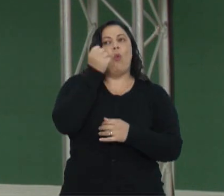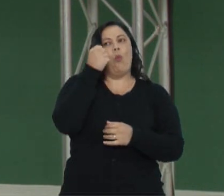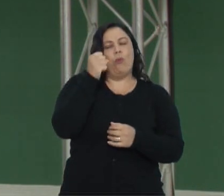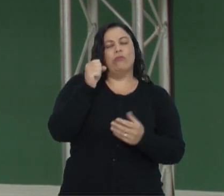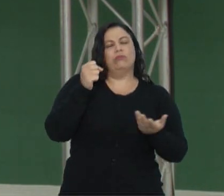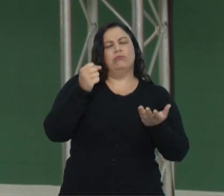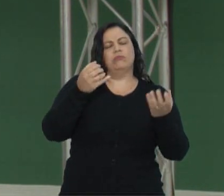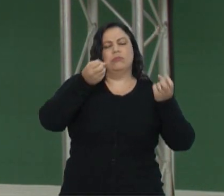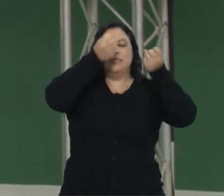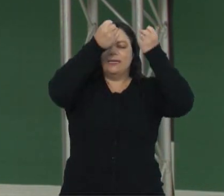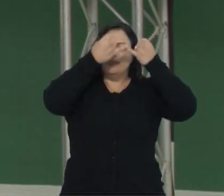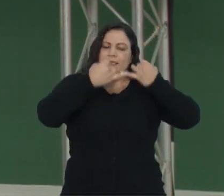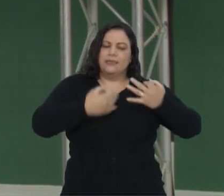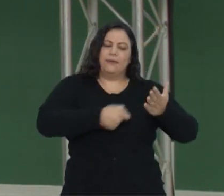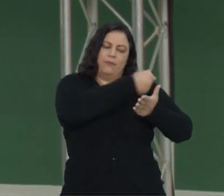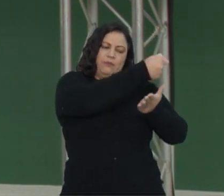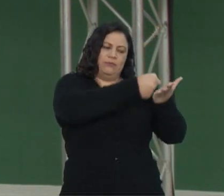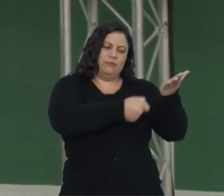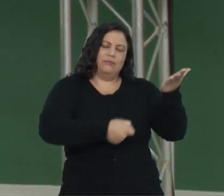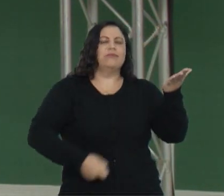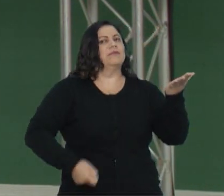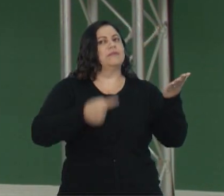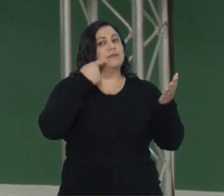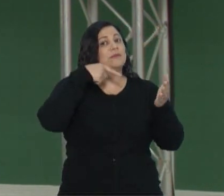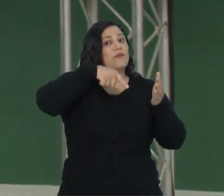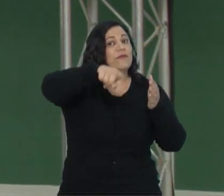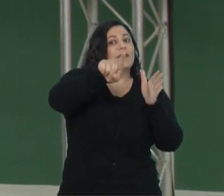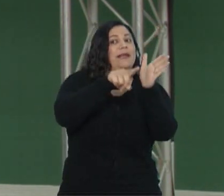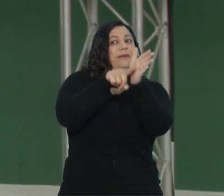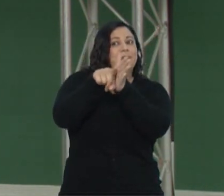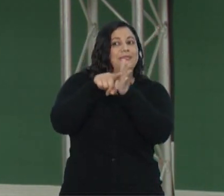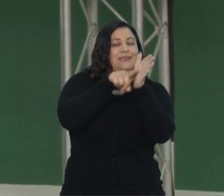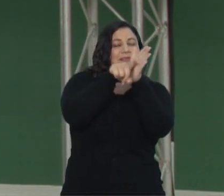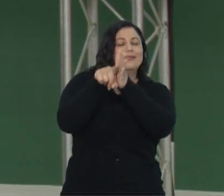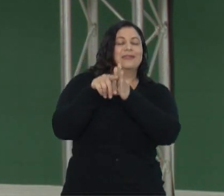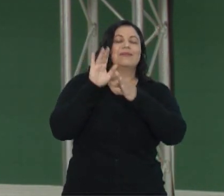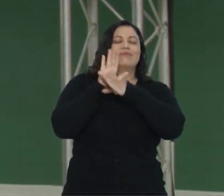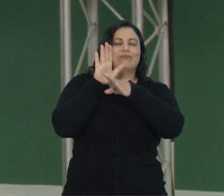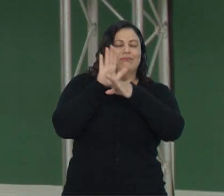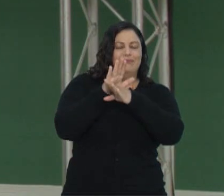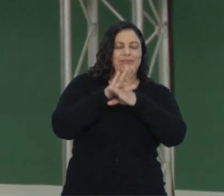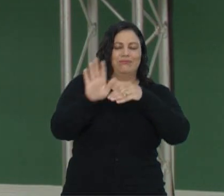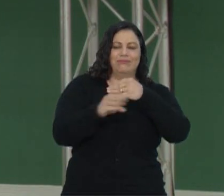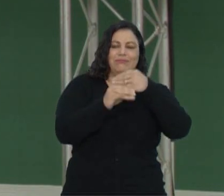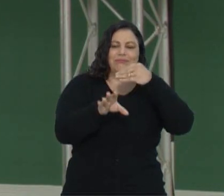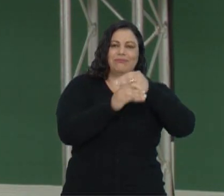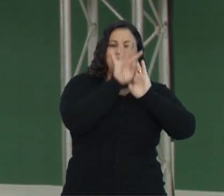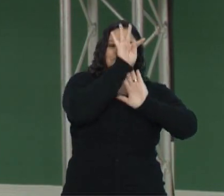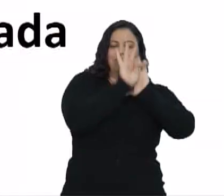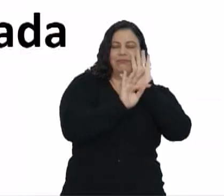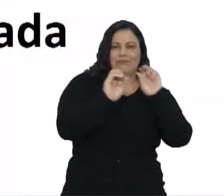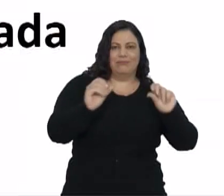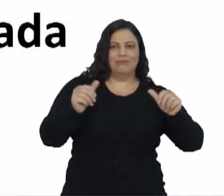que eu falei aqui no nosso tempinho, vai pesquisar, ajuda lá a compor esse texto. Até daqui a